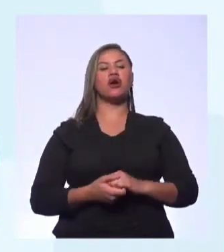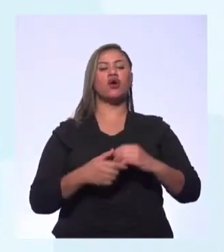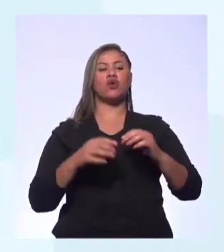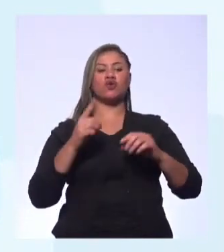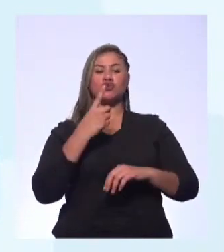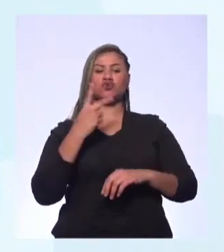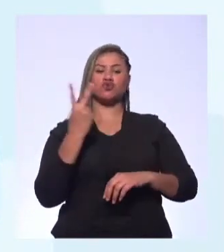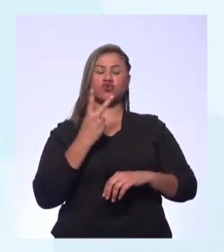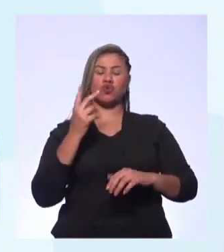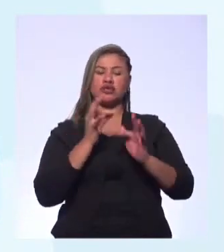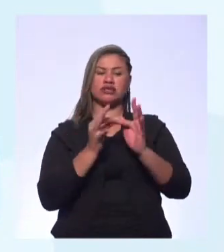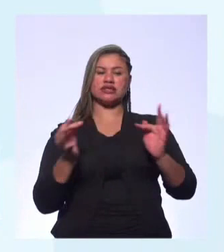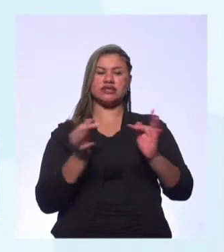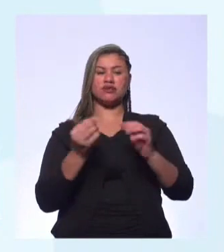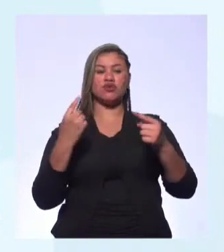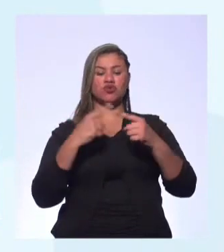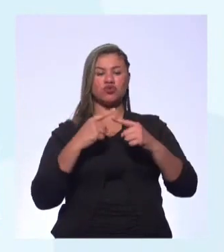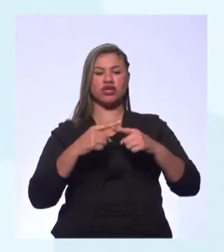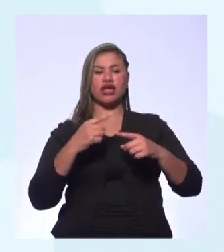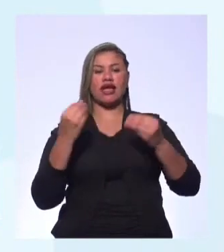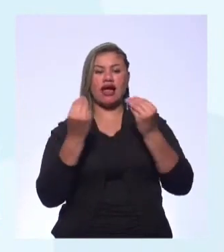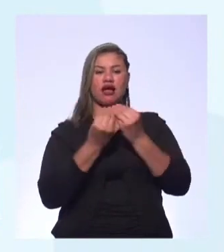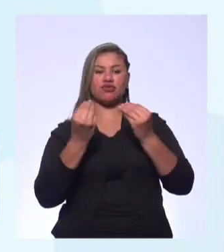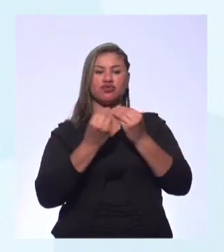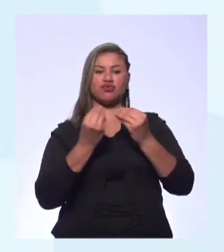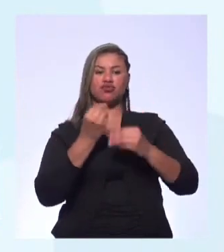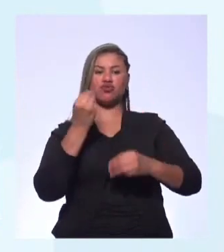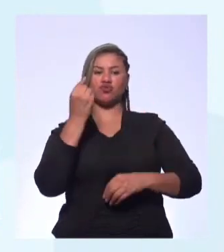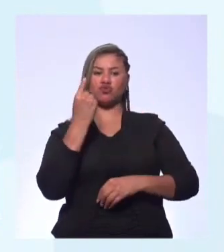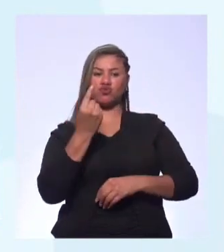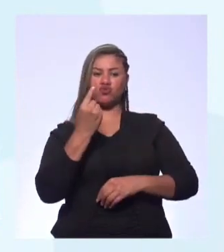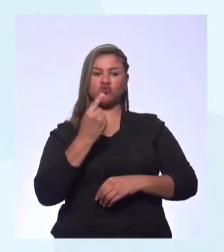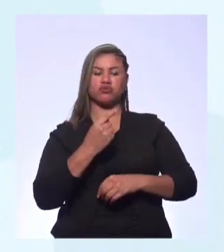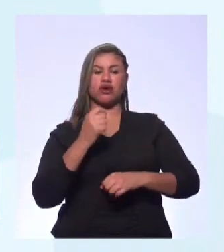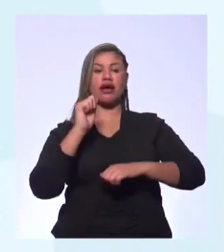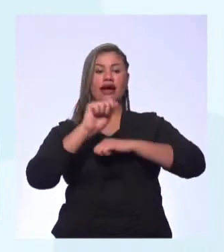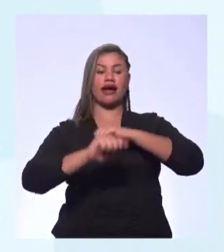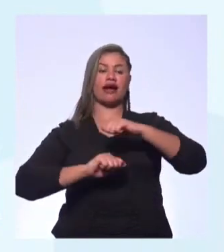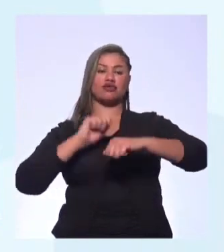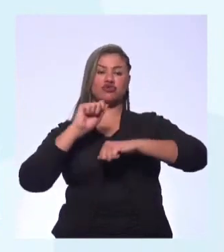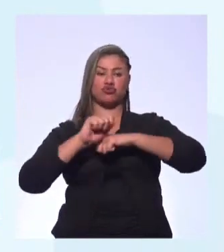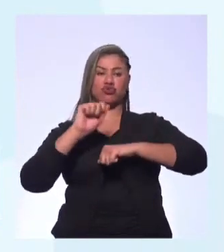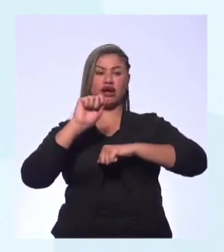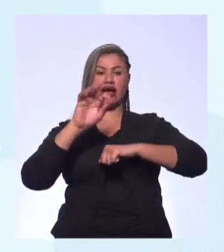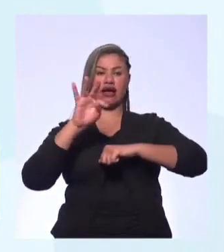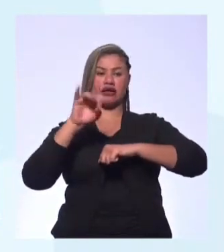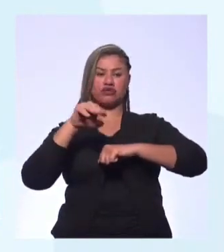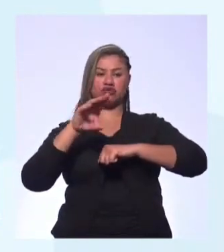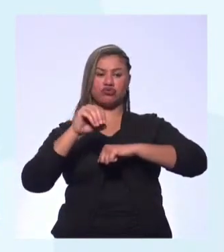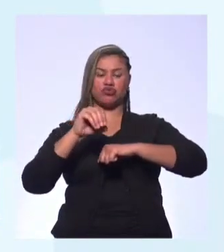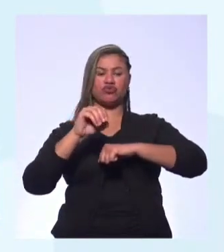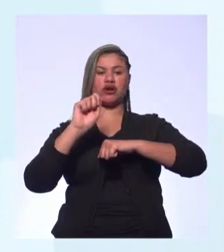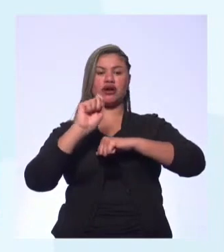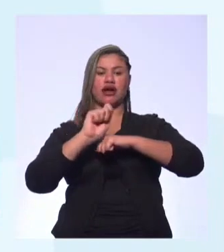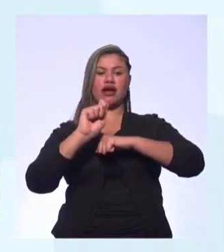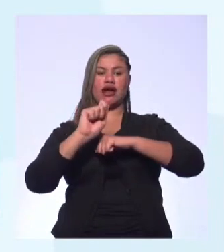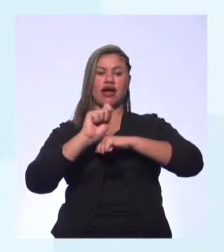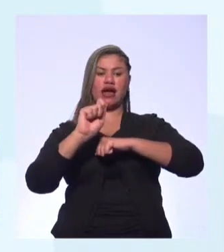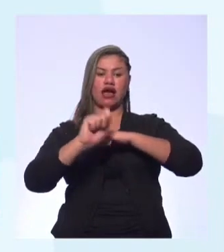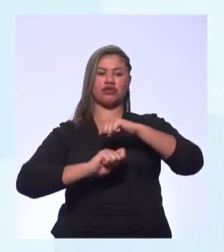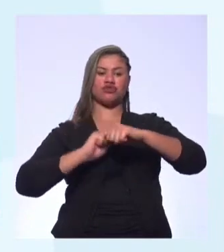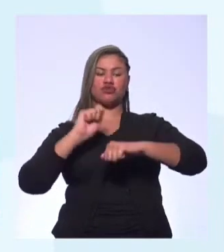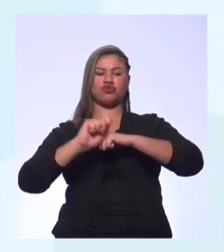átomo dentro da sua molécula. Enquanto a molécula de água é uma substância